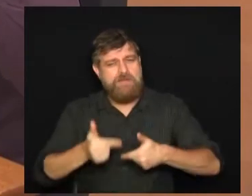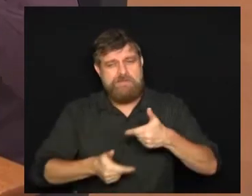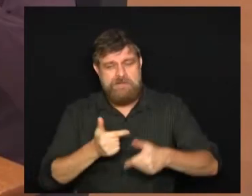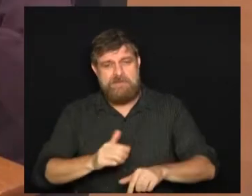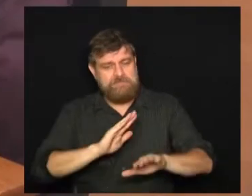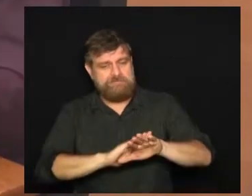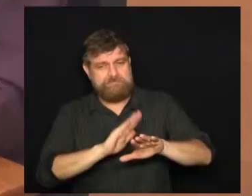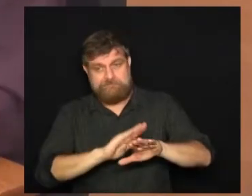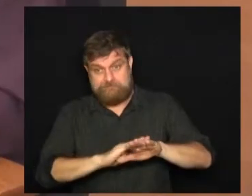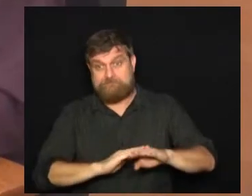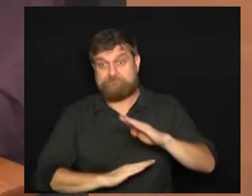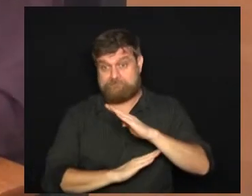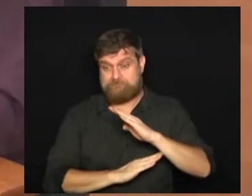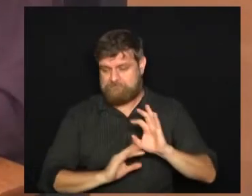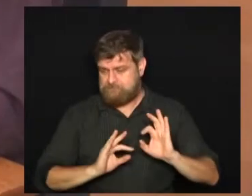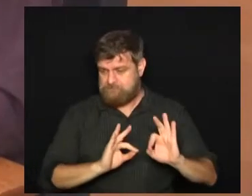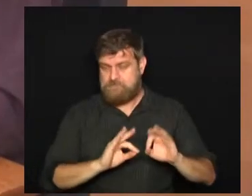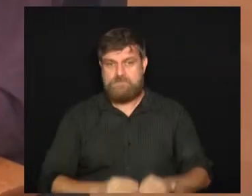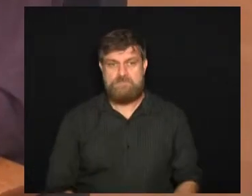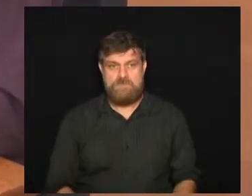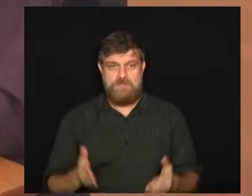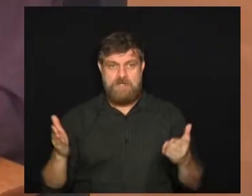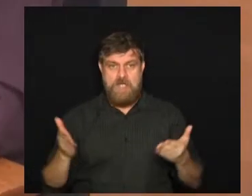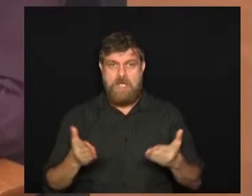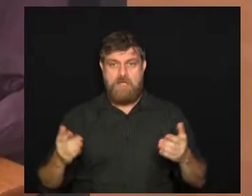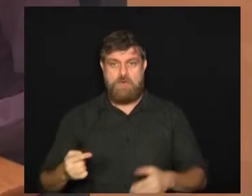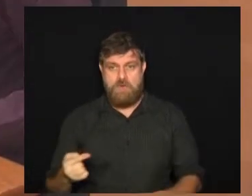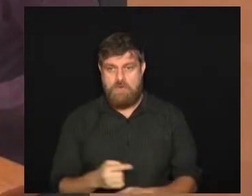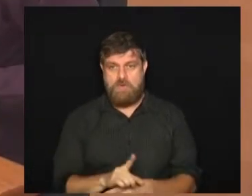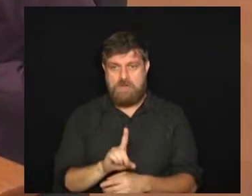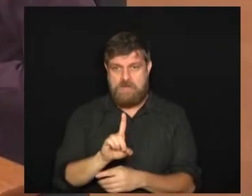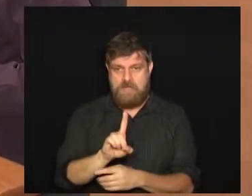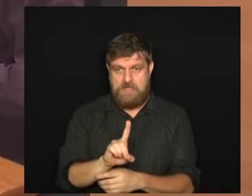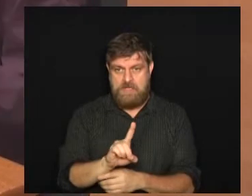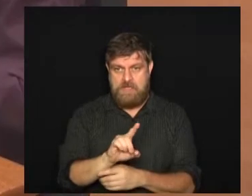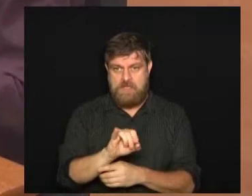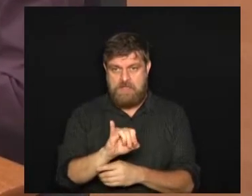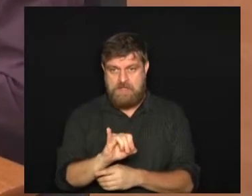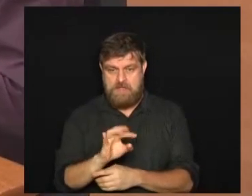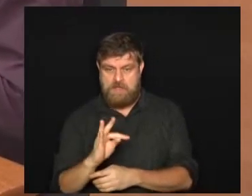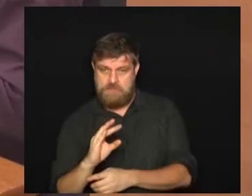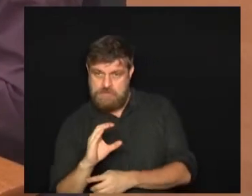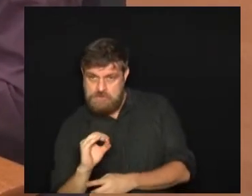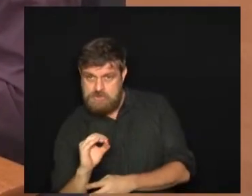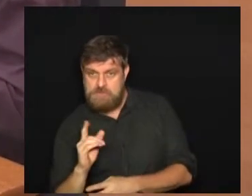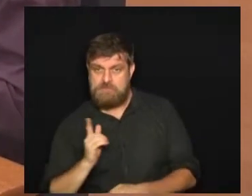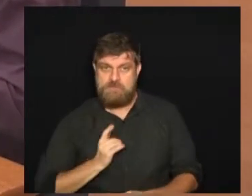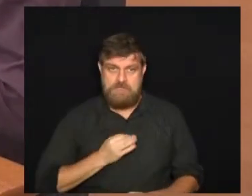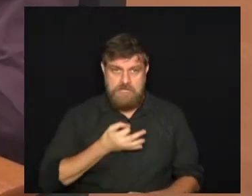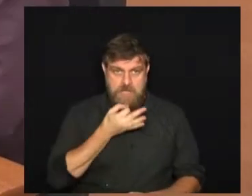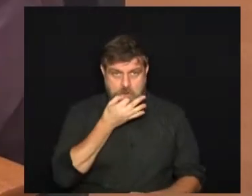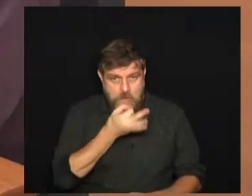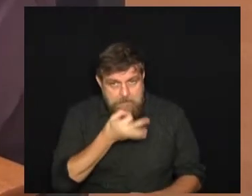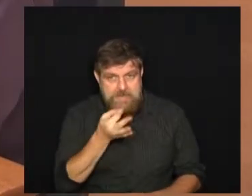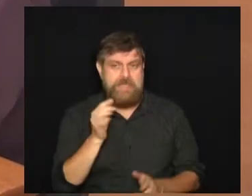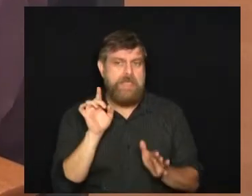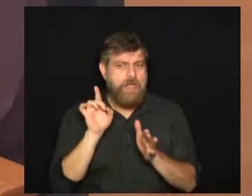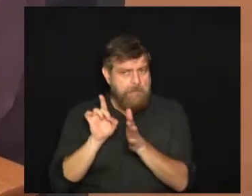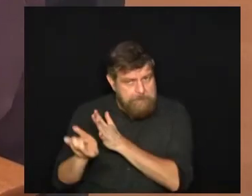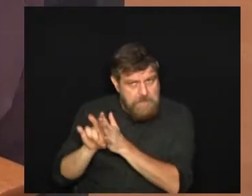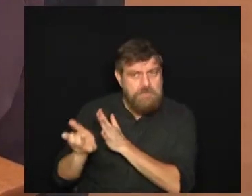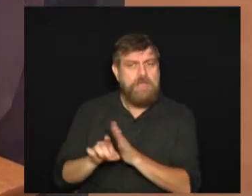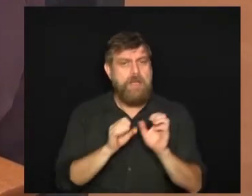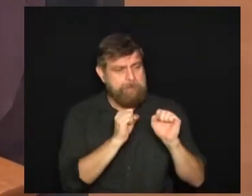aqui. Bom, eu já vou passar lá para o Dito, para que ele faça os seus comentários. Se tiver algum questionamento, Dito, você pode